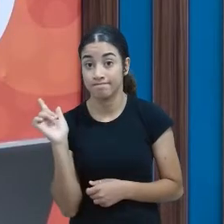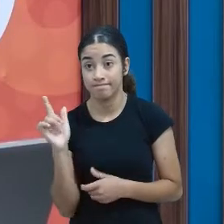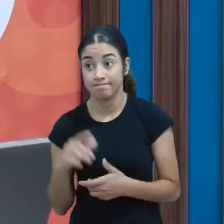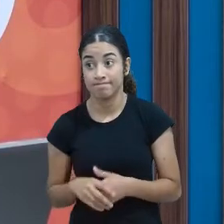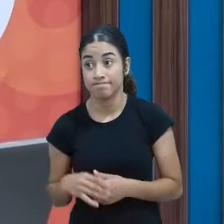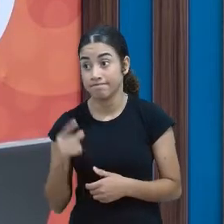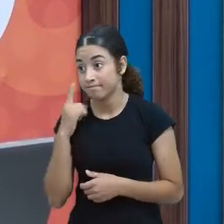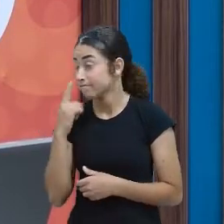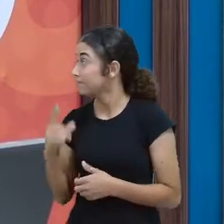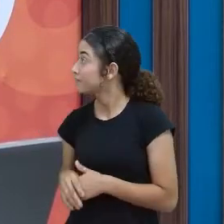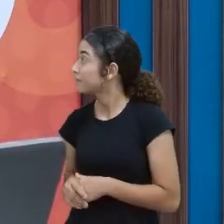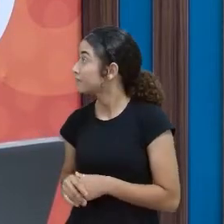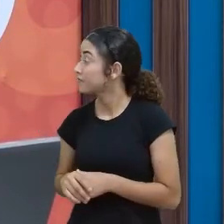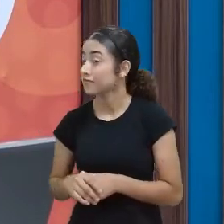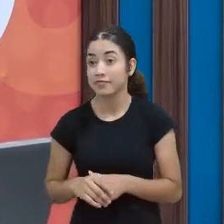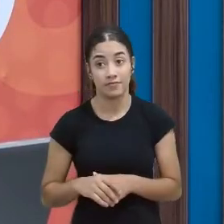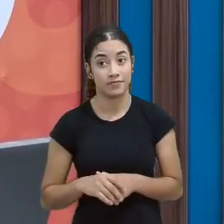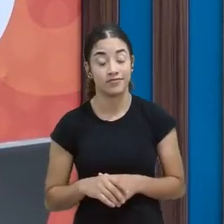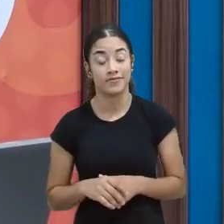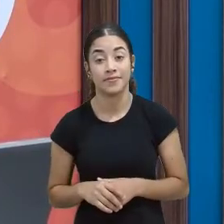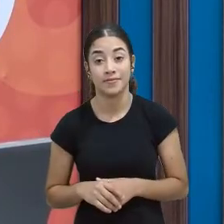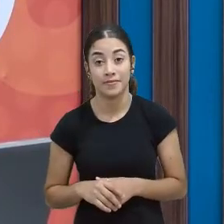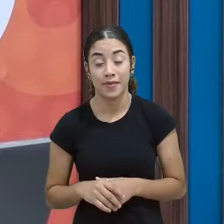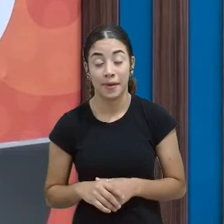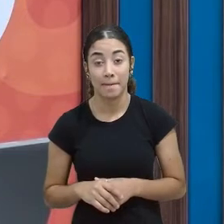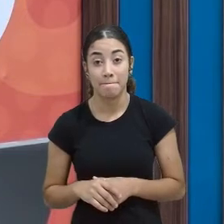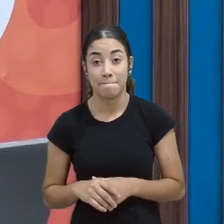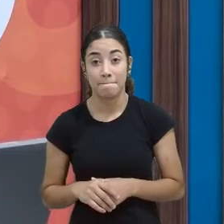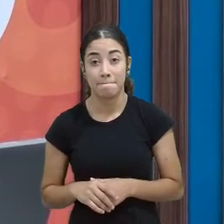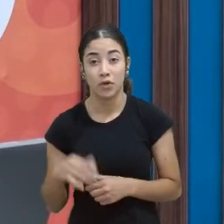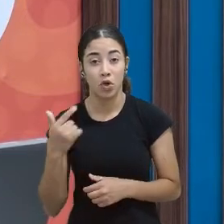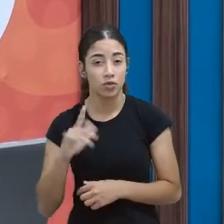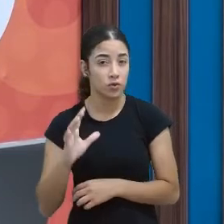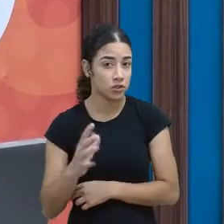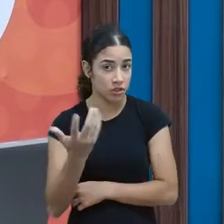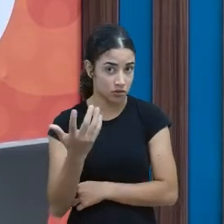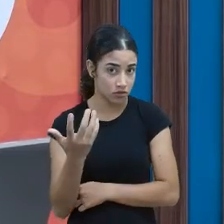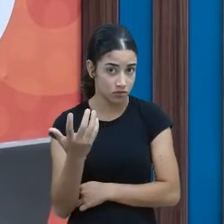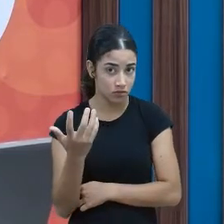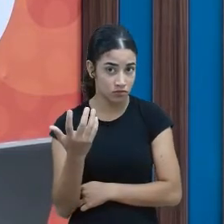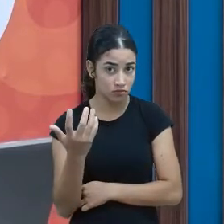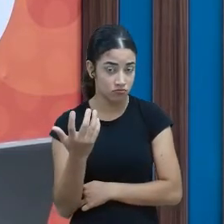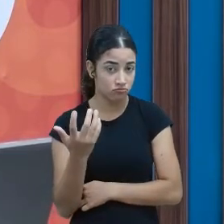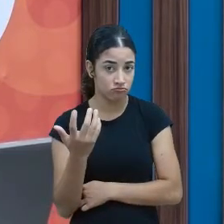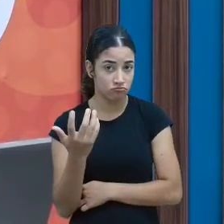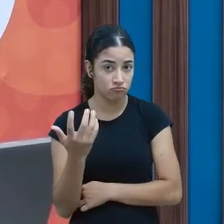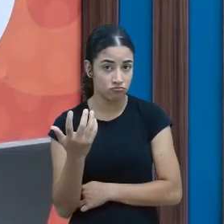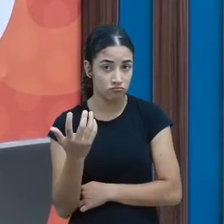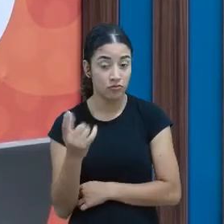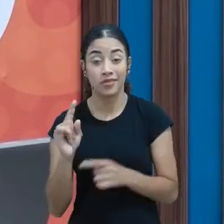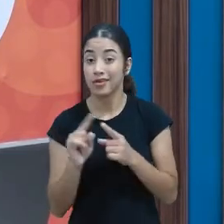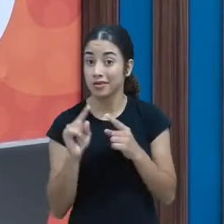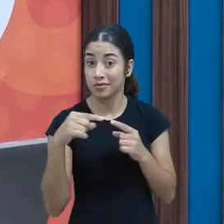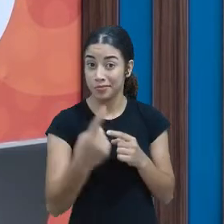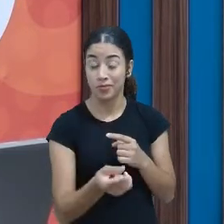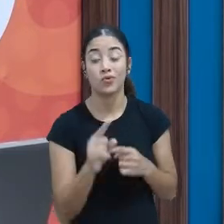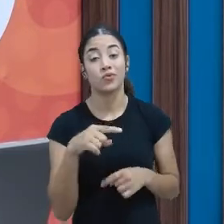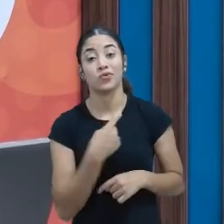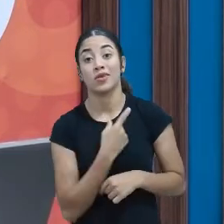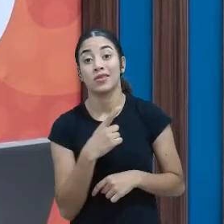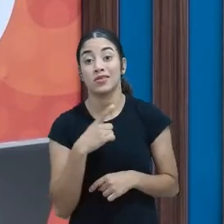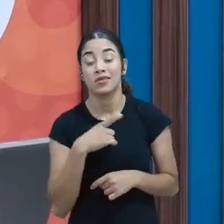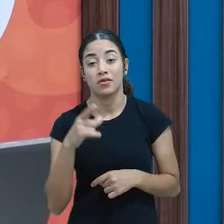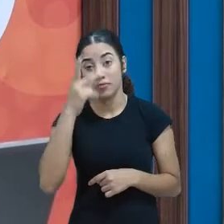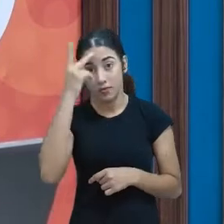isso, aqui, para ficar bonito aqui com o leão ali, ó. Uma outra situação é que Depois disso, nós tínhamos um